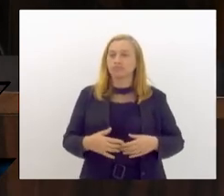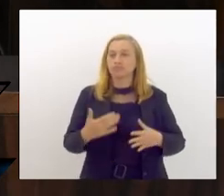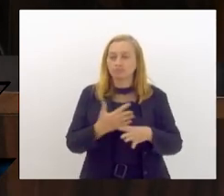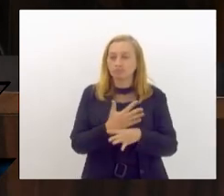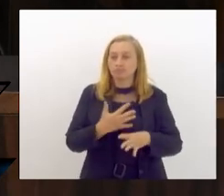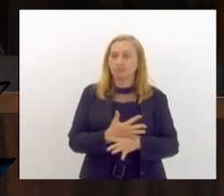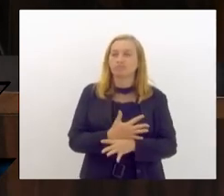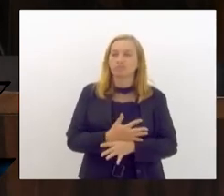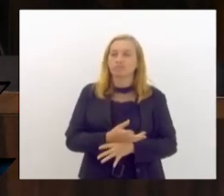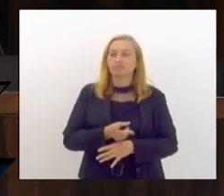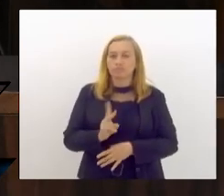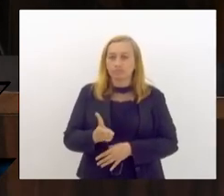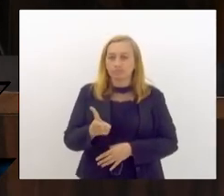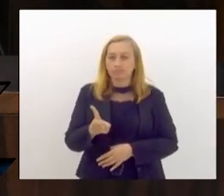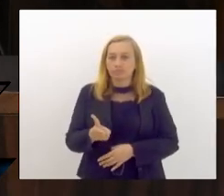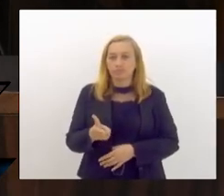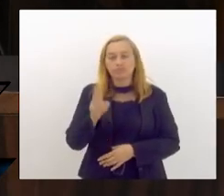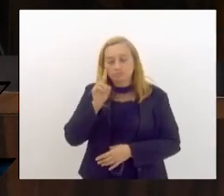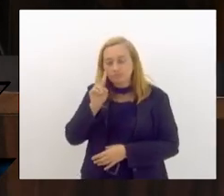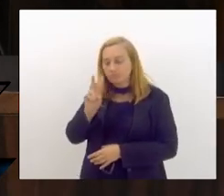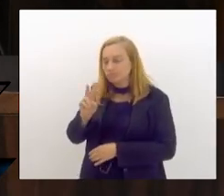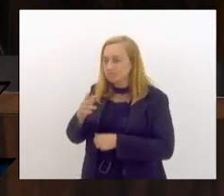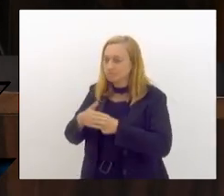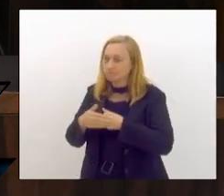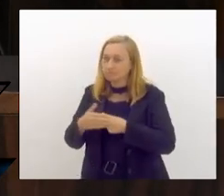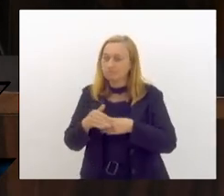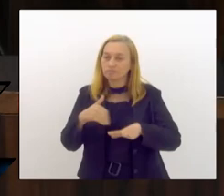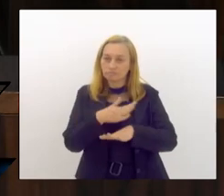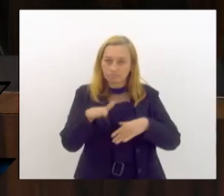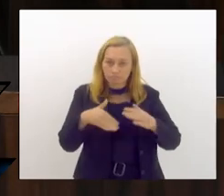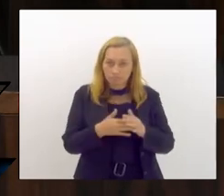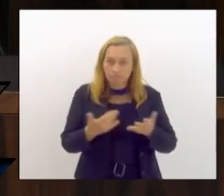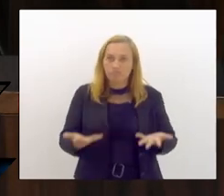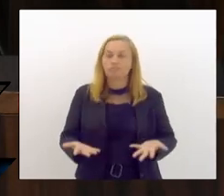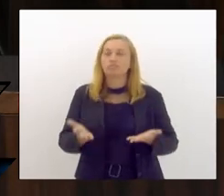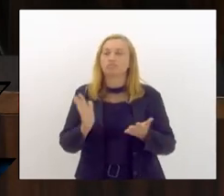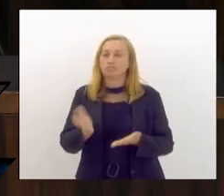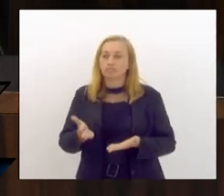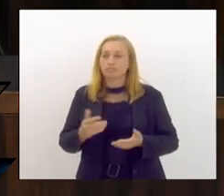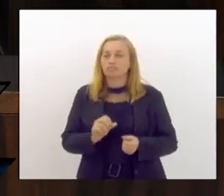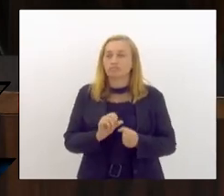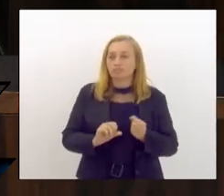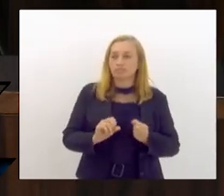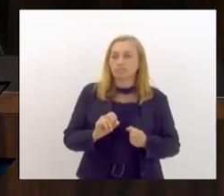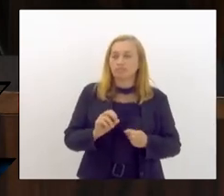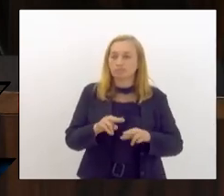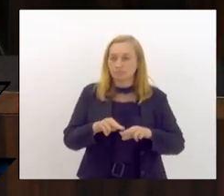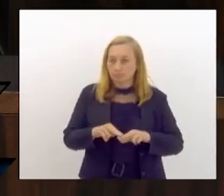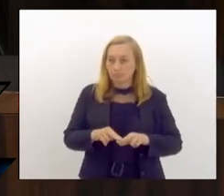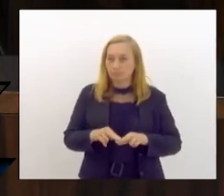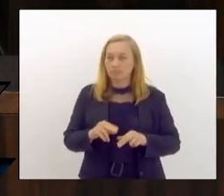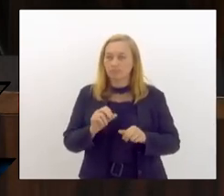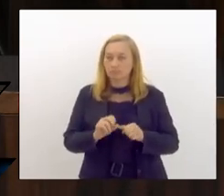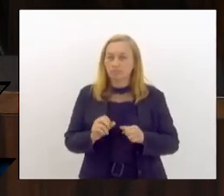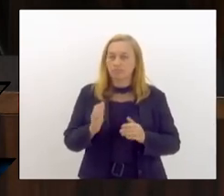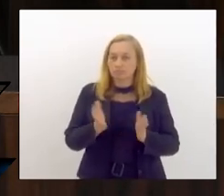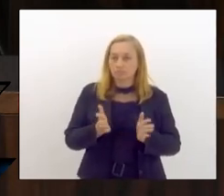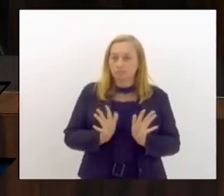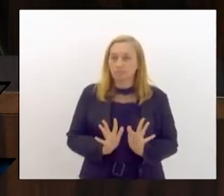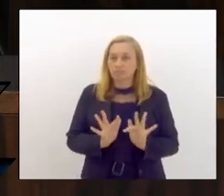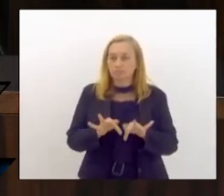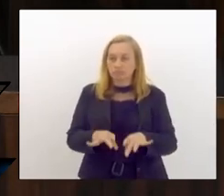a gente sempre está, e a gente olha um olhar do Estado todo. Mas já fizemos, por isso não iremos fazer agora no expediente